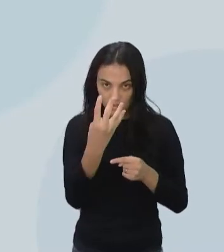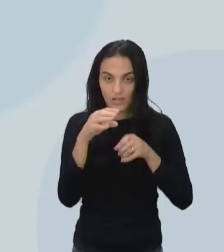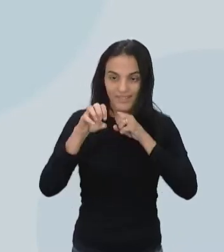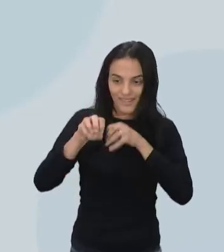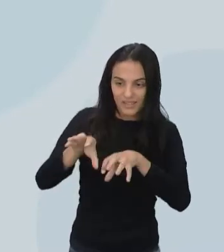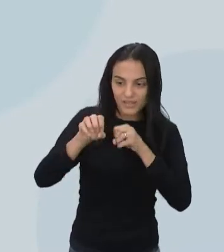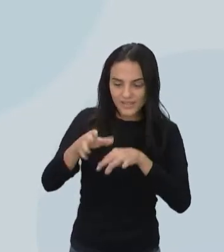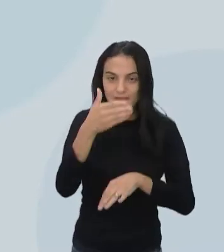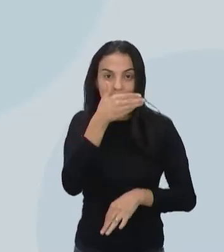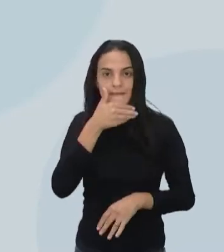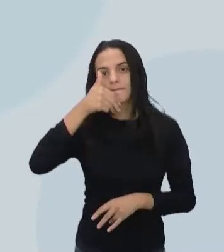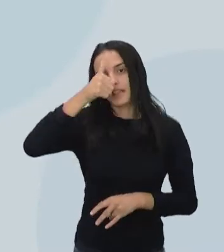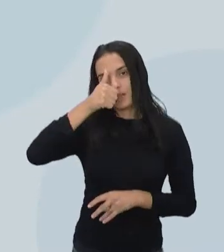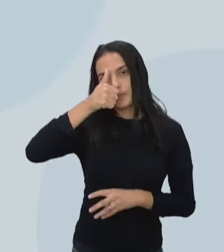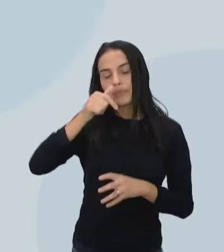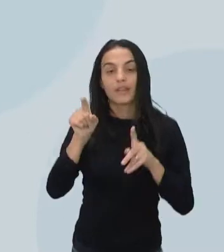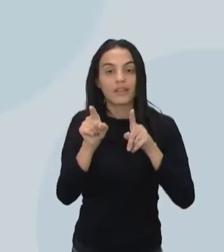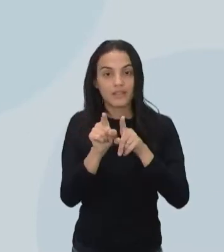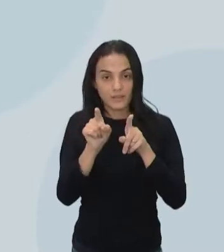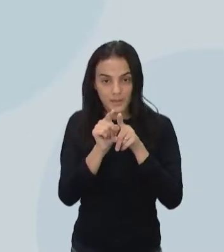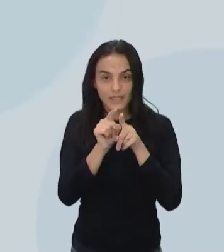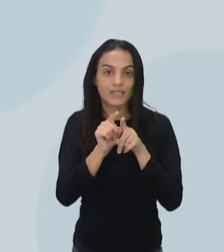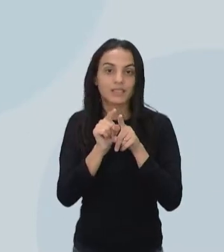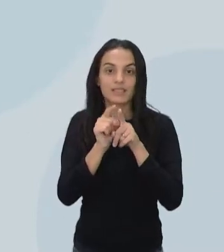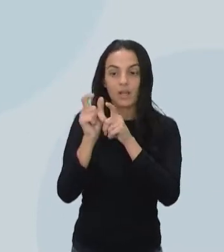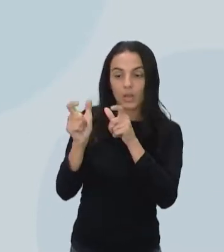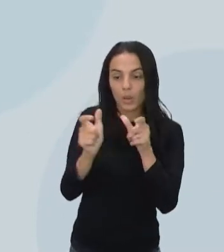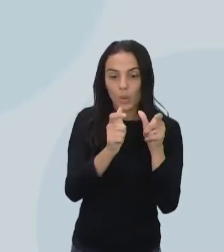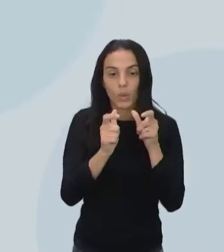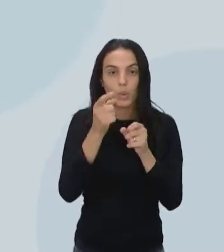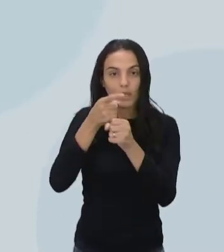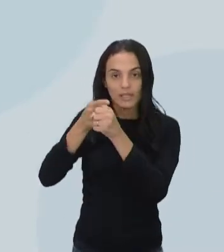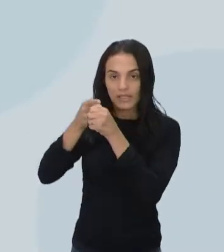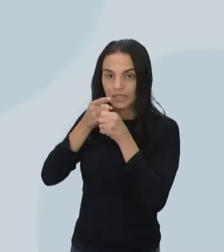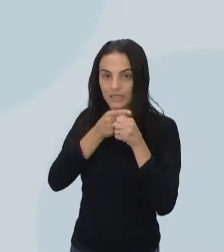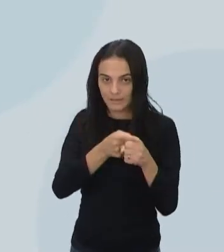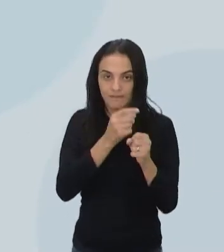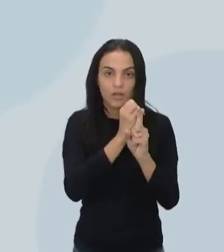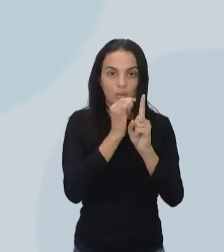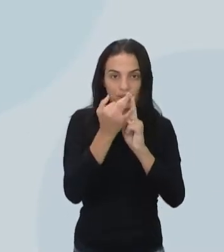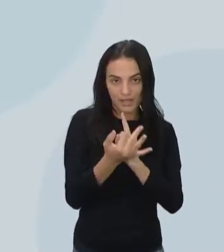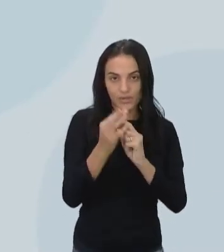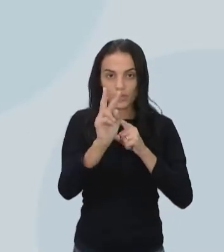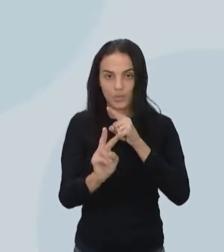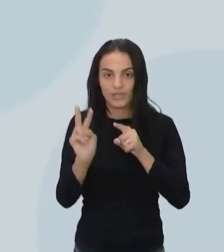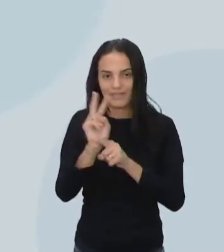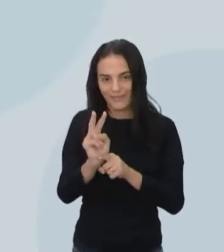educação de qualidade, e também cidades e comunidades sustentáveis.